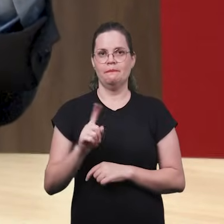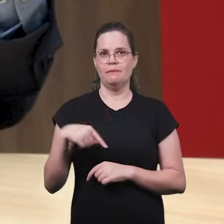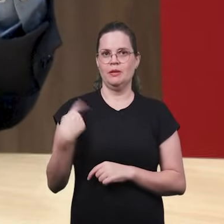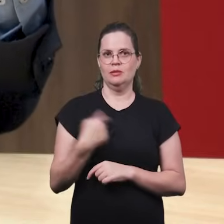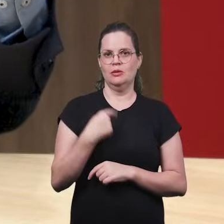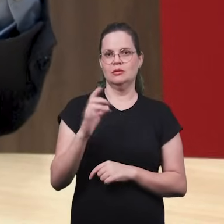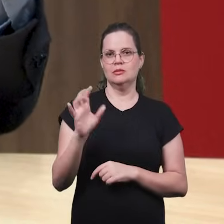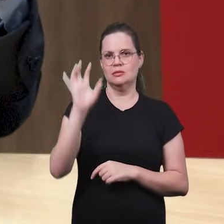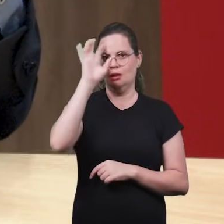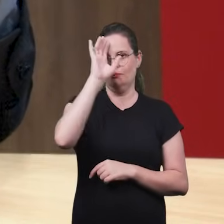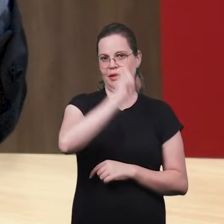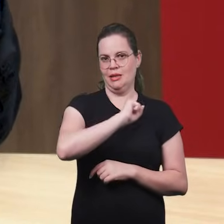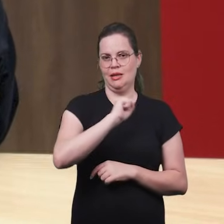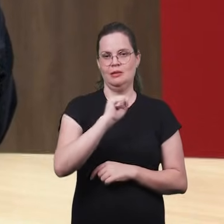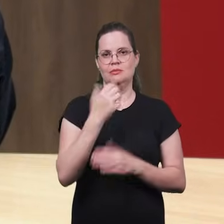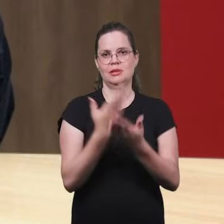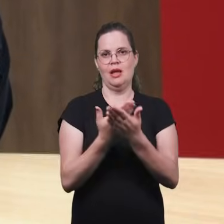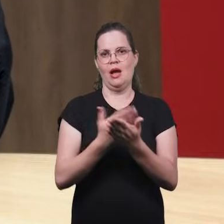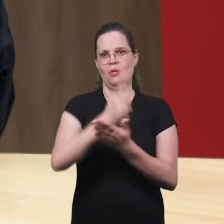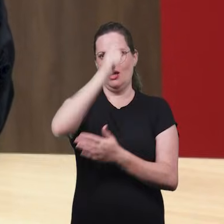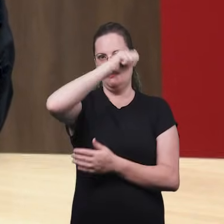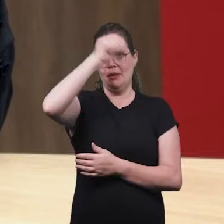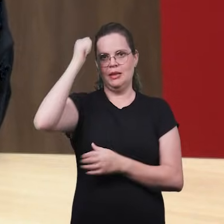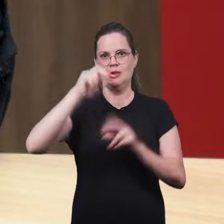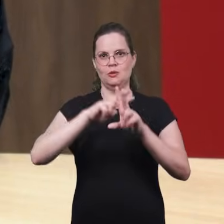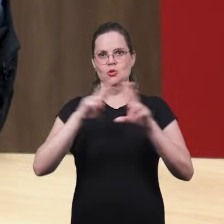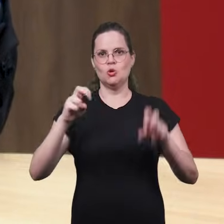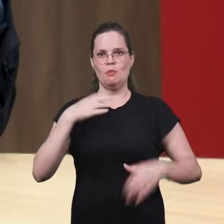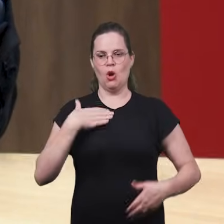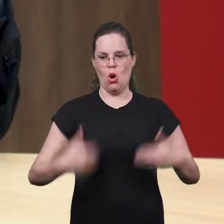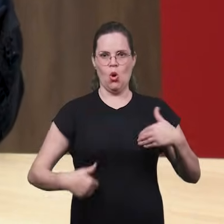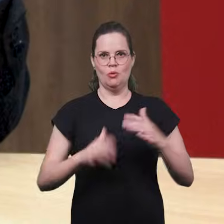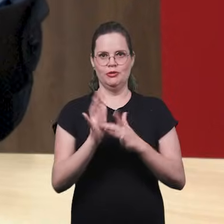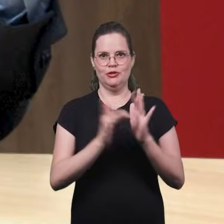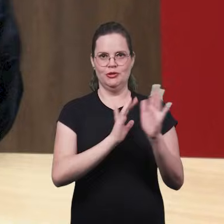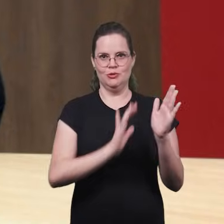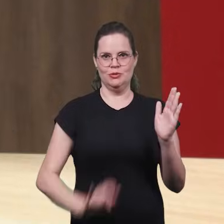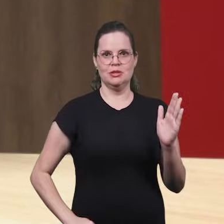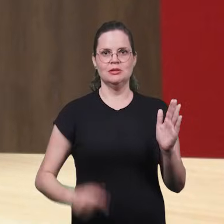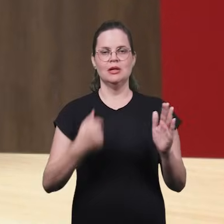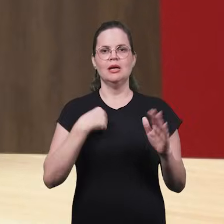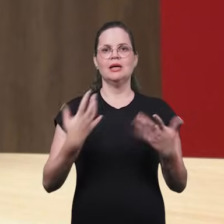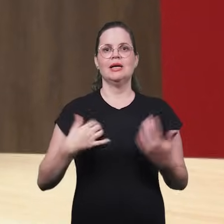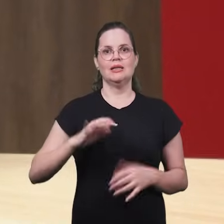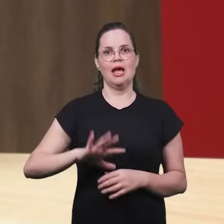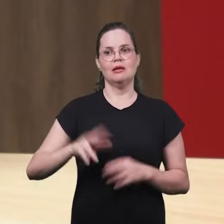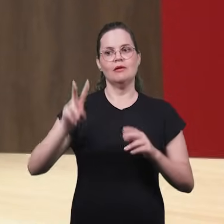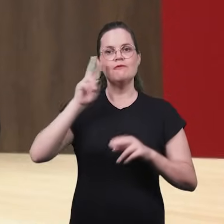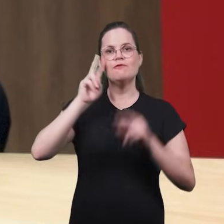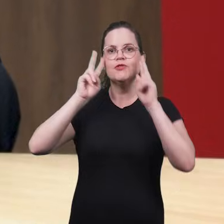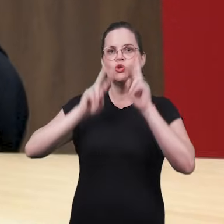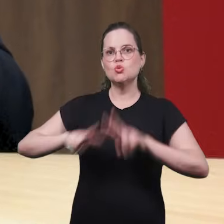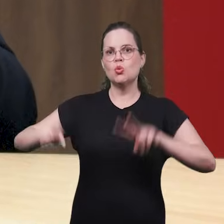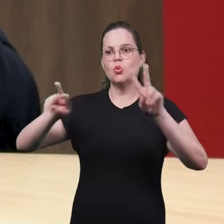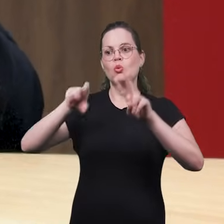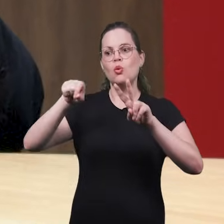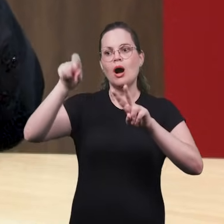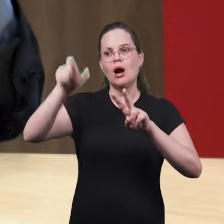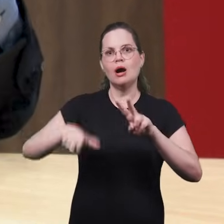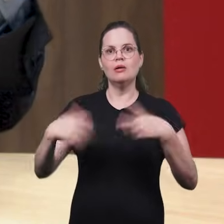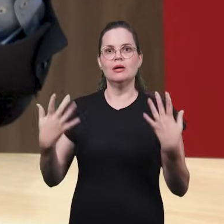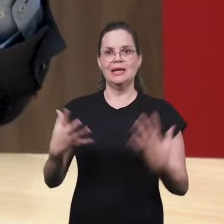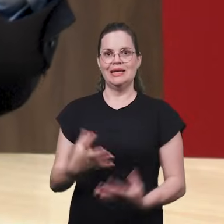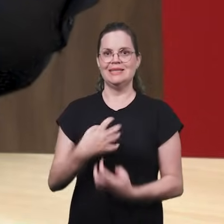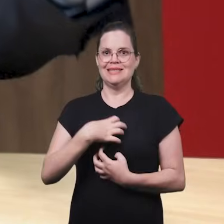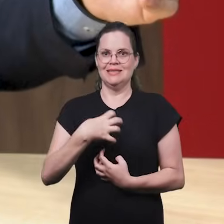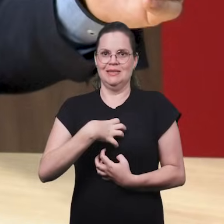A gente aprende na aula de Amadeu, né, de enfermidade do corpo, né, que são sinais e sintomas. Né?